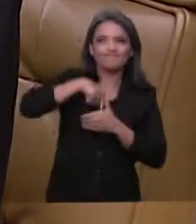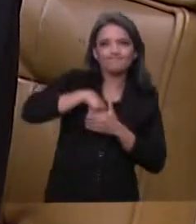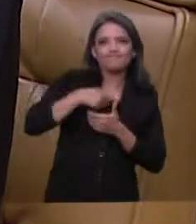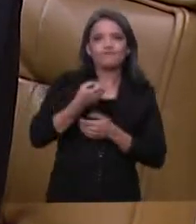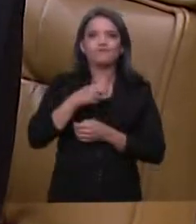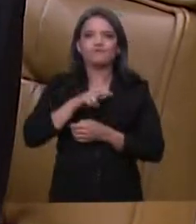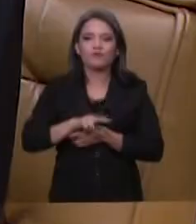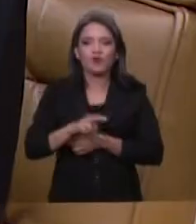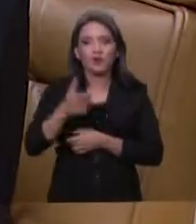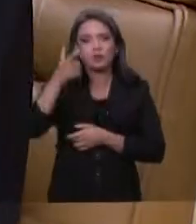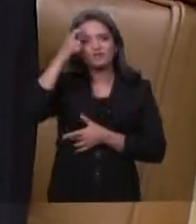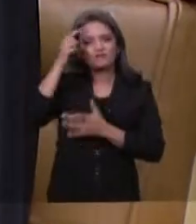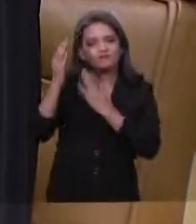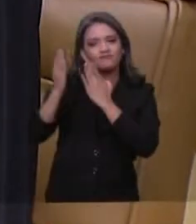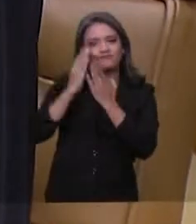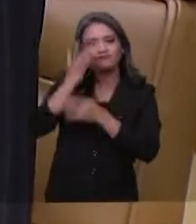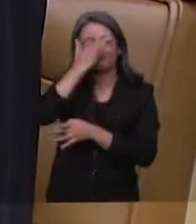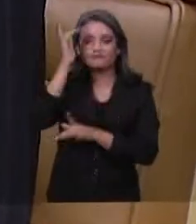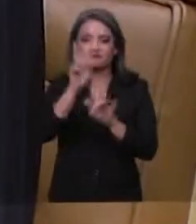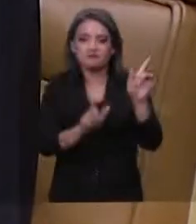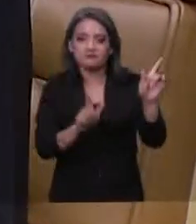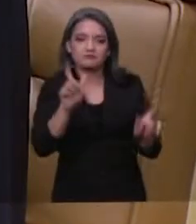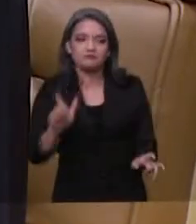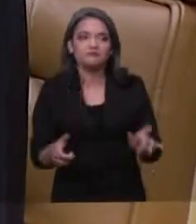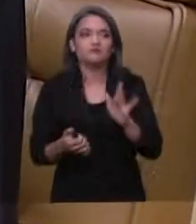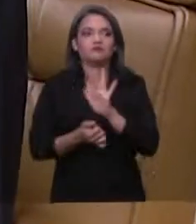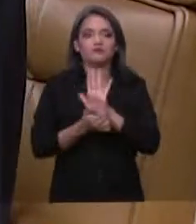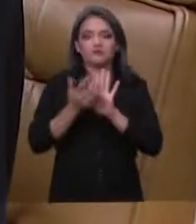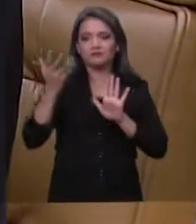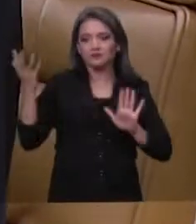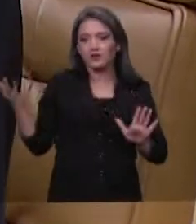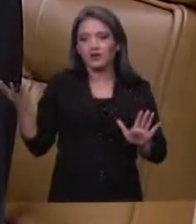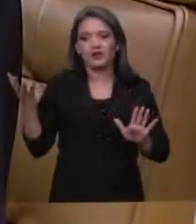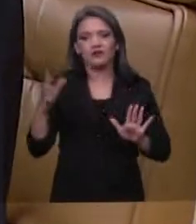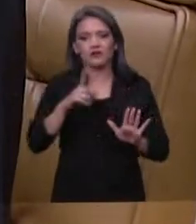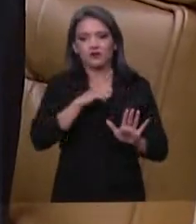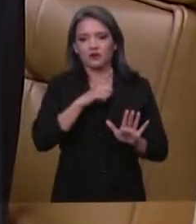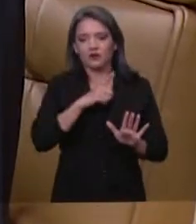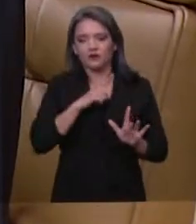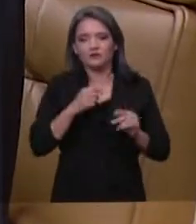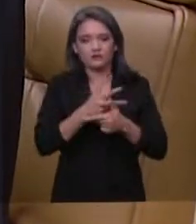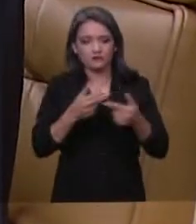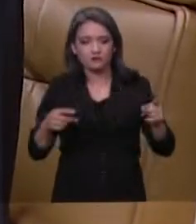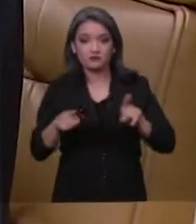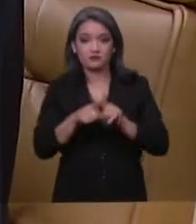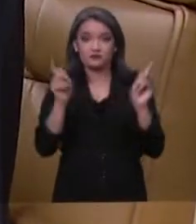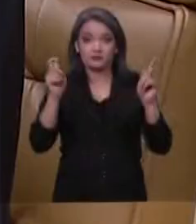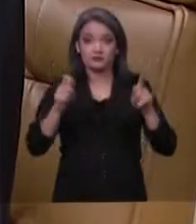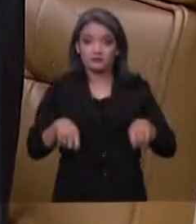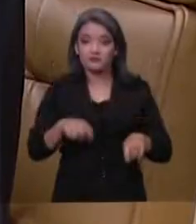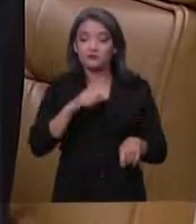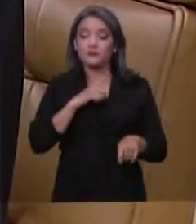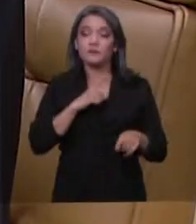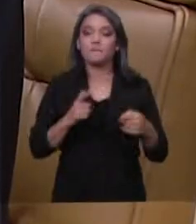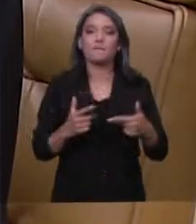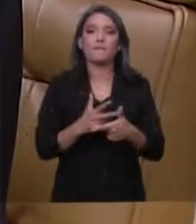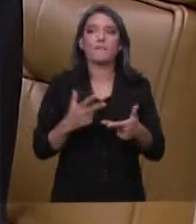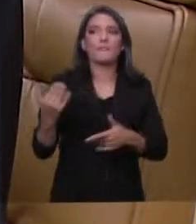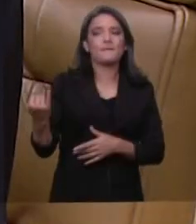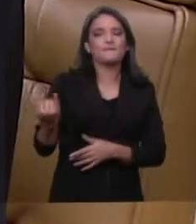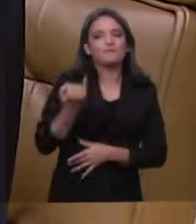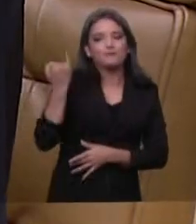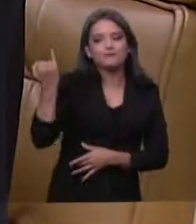participantes. STF dessa julga maneira, ação penal contra acusado de participação nos atos antidemocráticos do 8 de janeiro. Ação